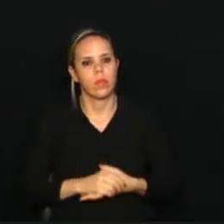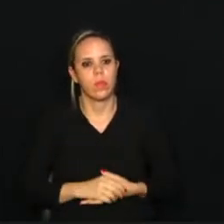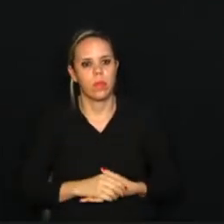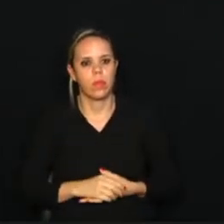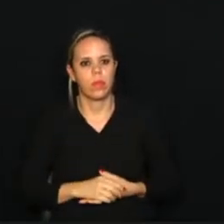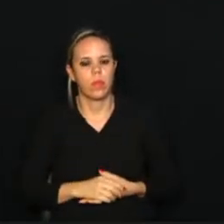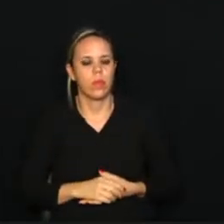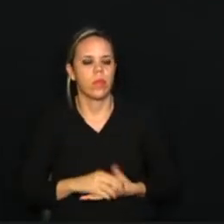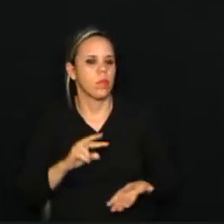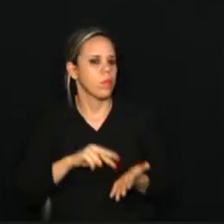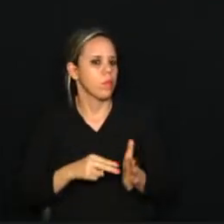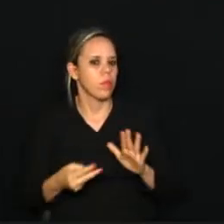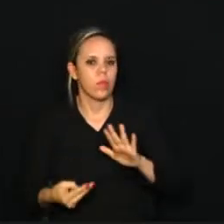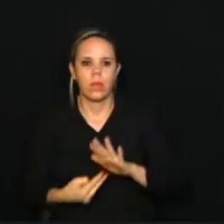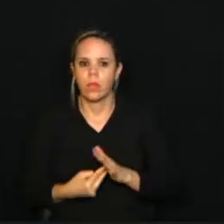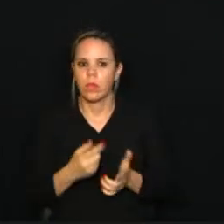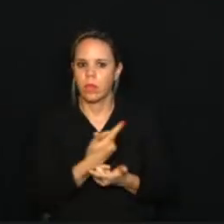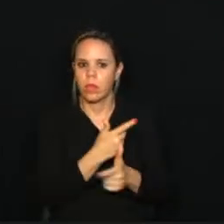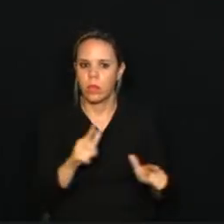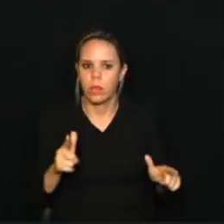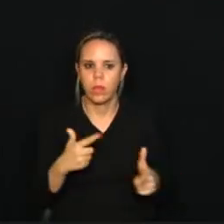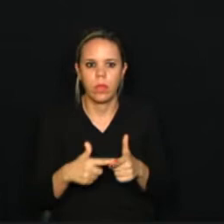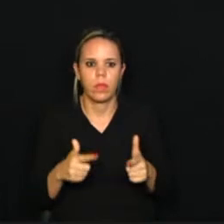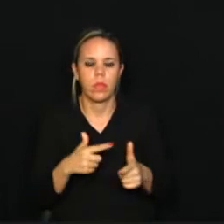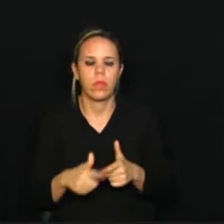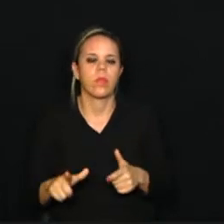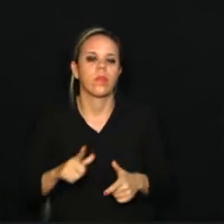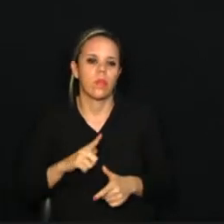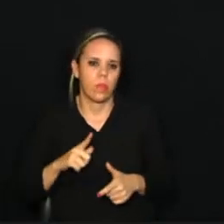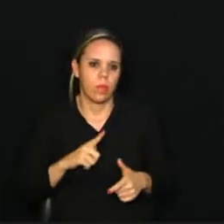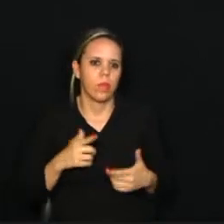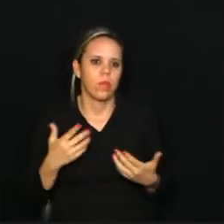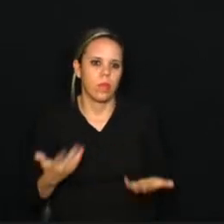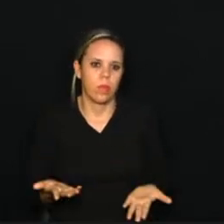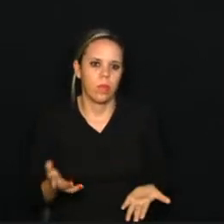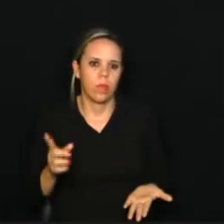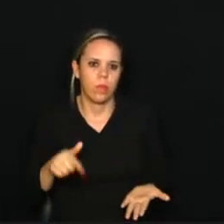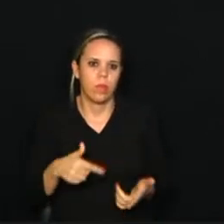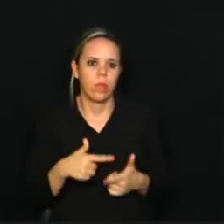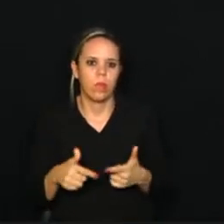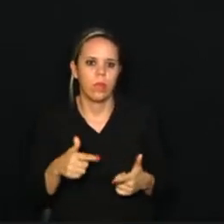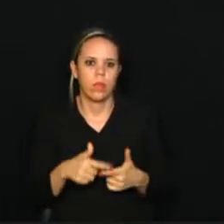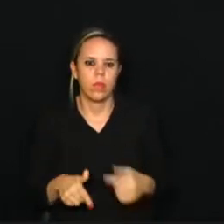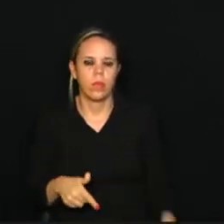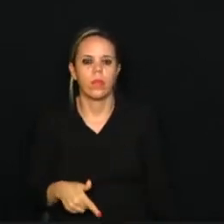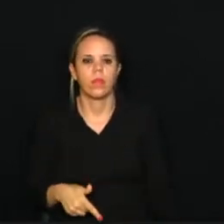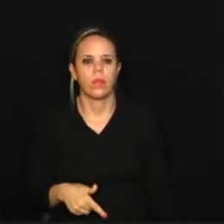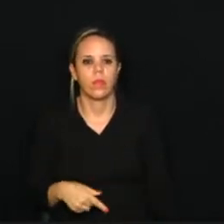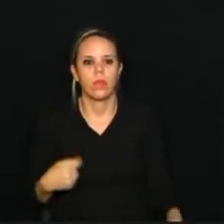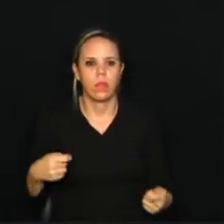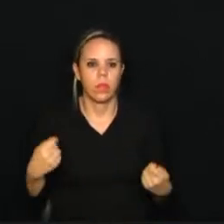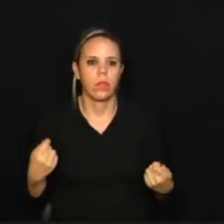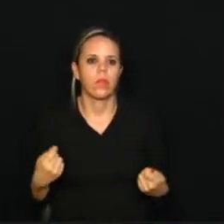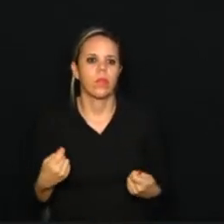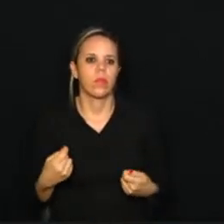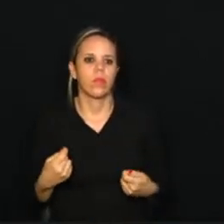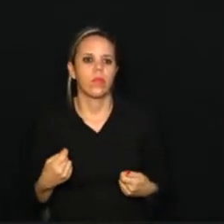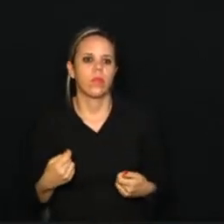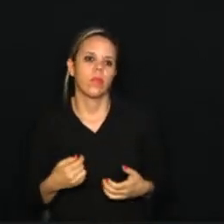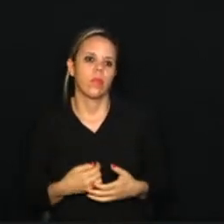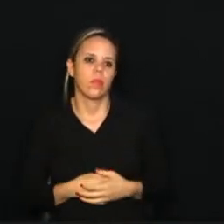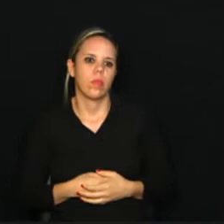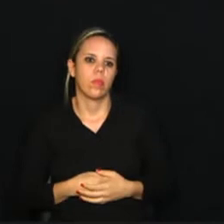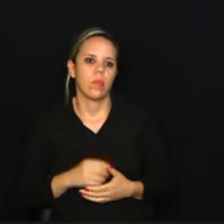quer dizer que não existam problemas, existem, e esses problemas precisam, evidentemente, ser sanados. Não